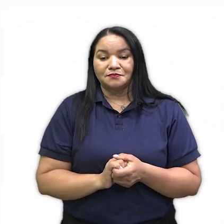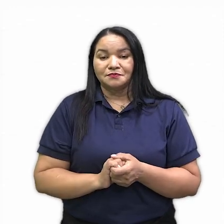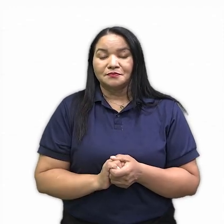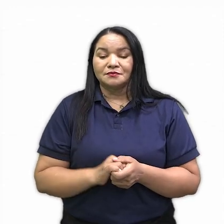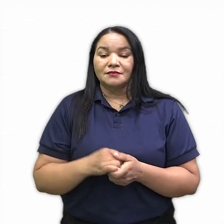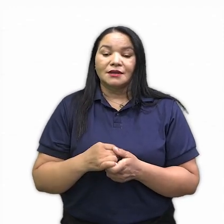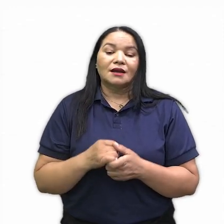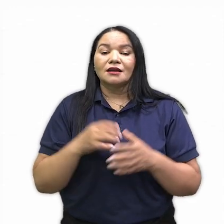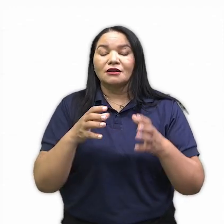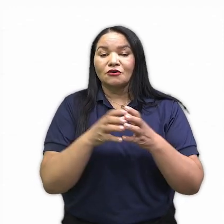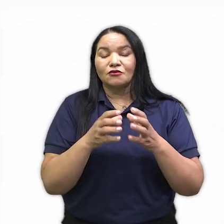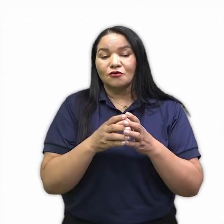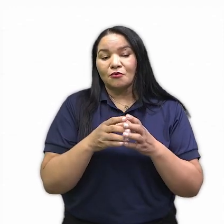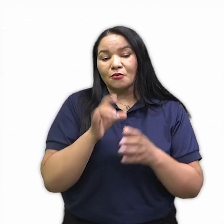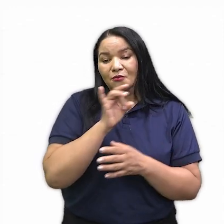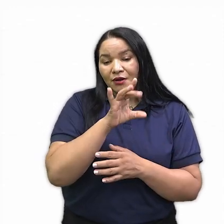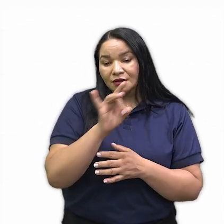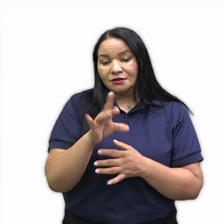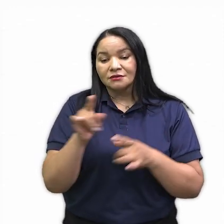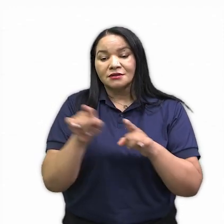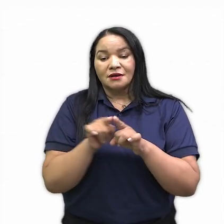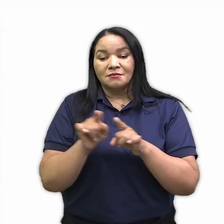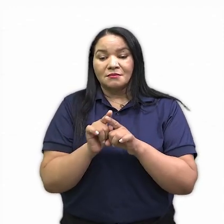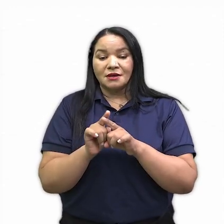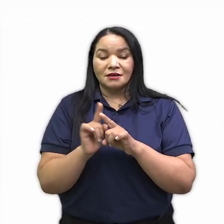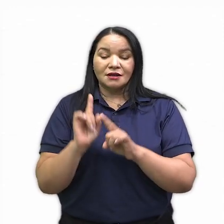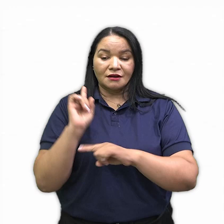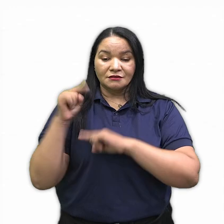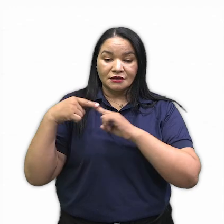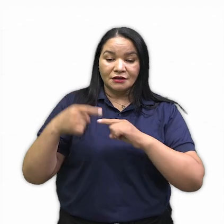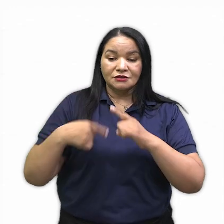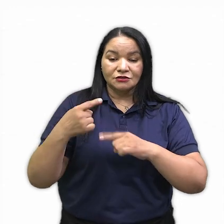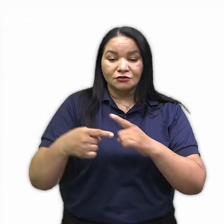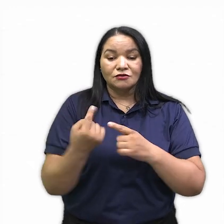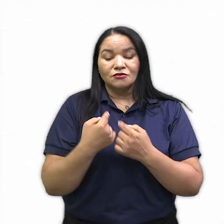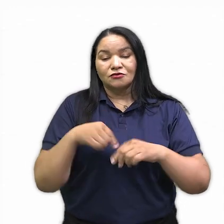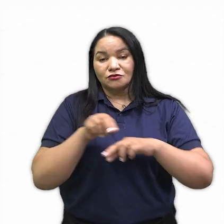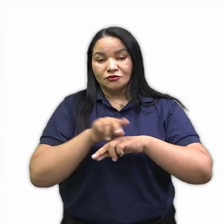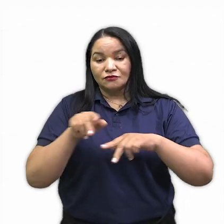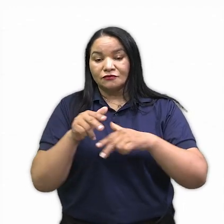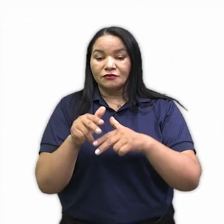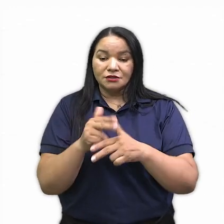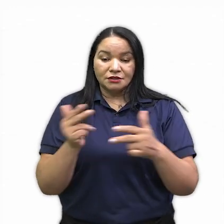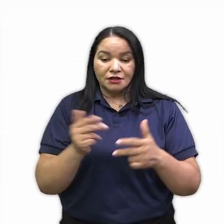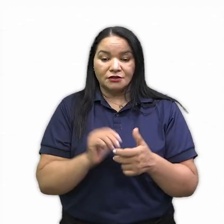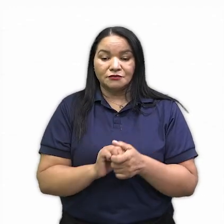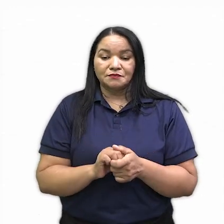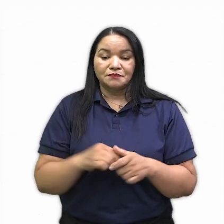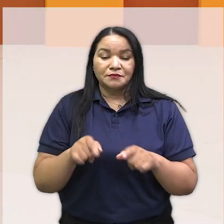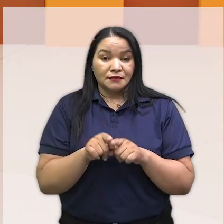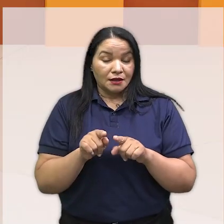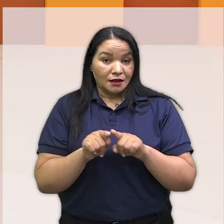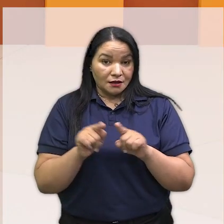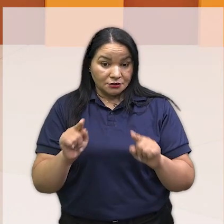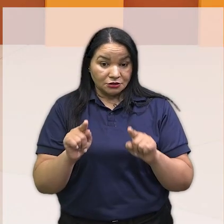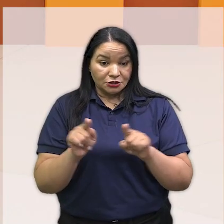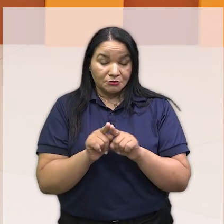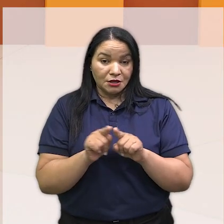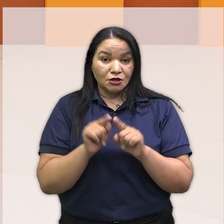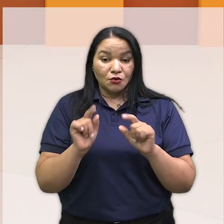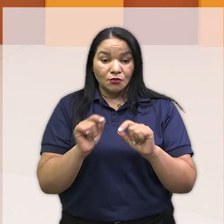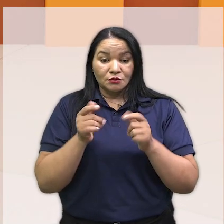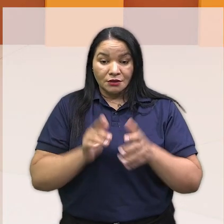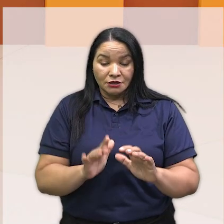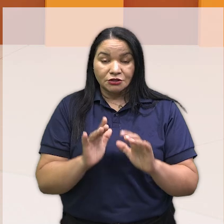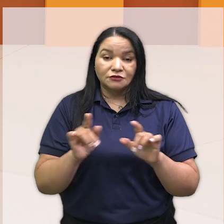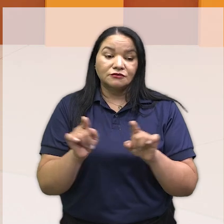grupo vai possuir, né, essas tradições aí de diversidade, ok? Mas além dos nativos americanos, também